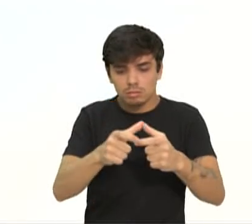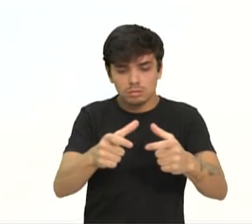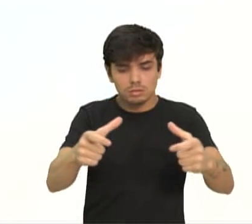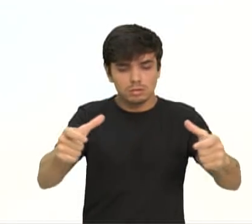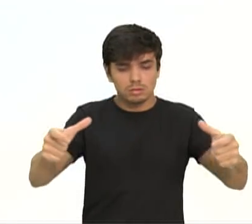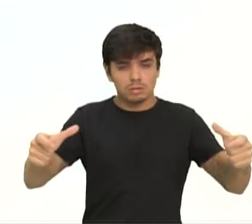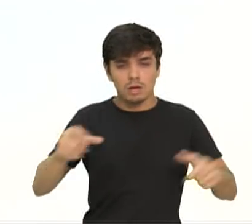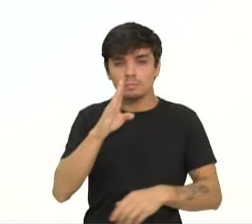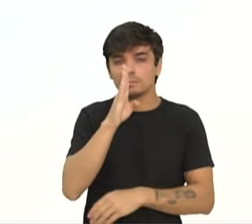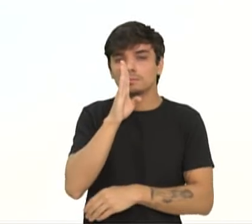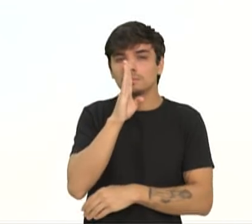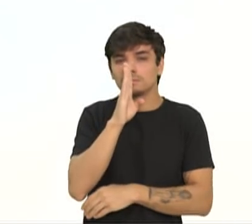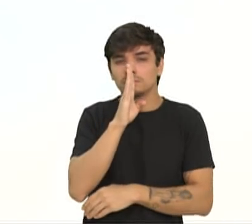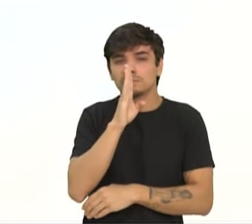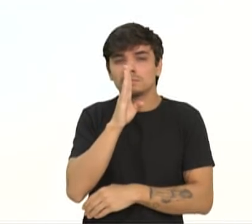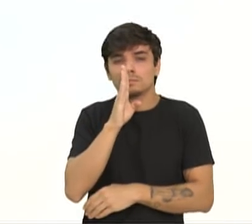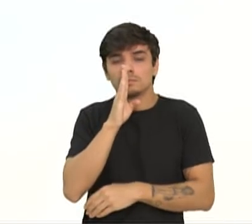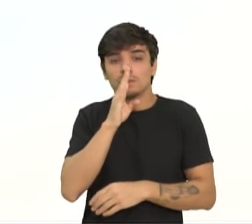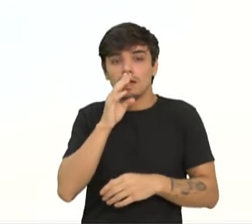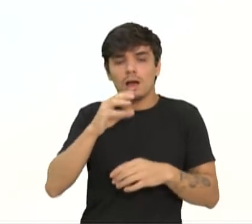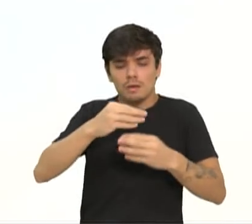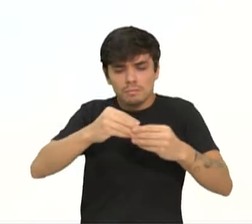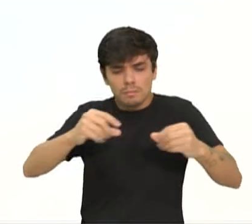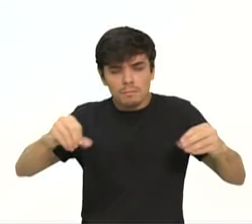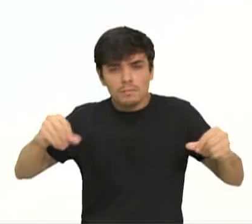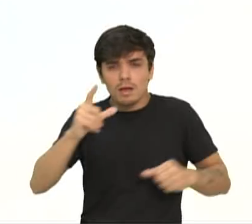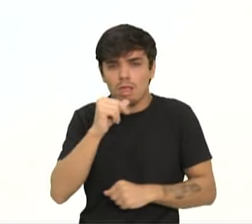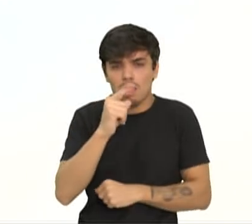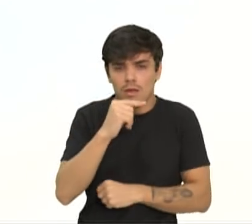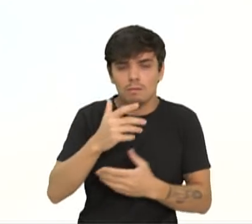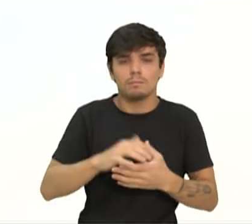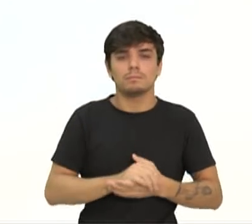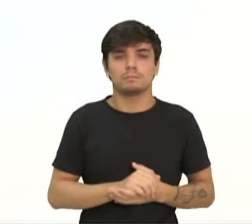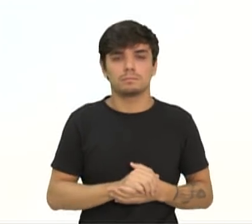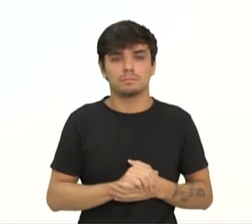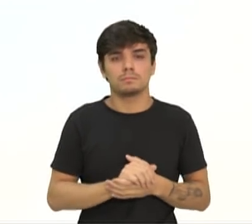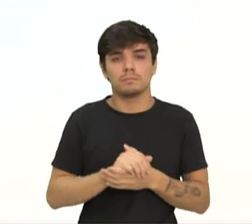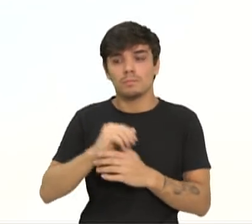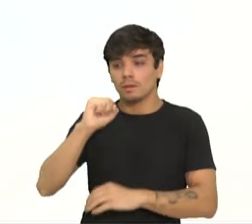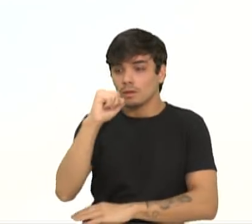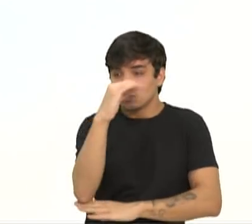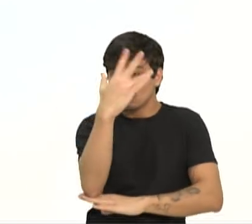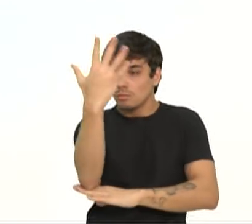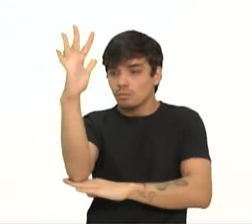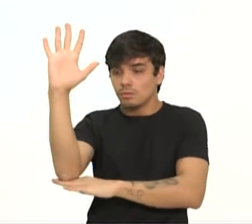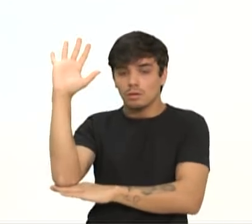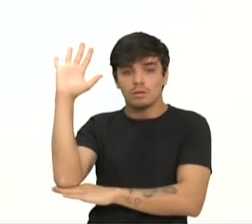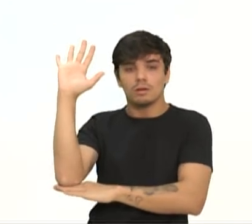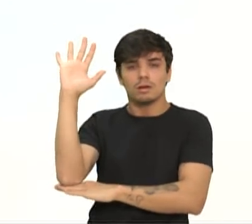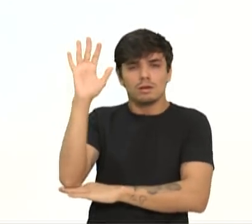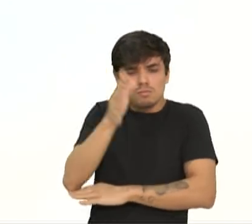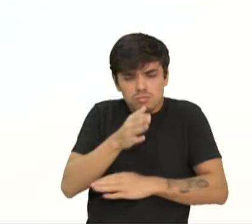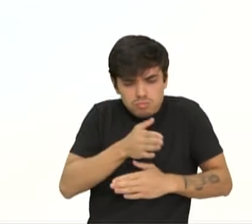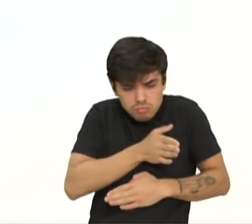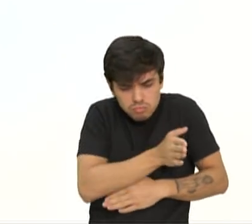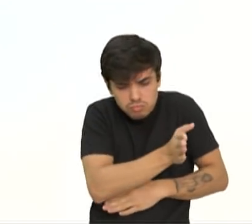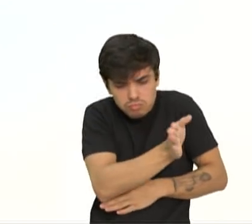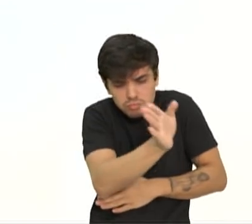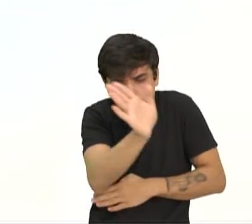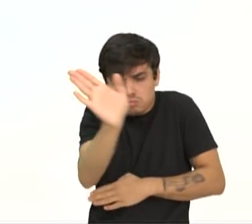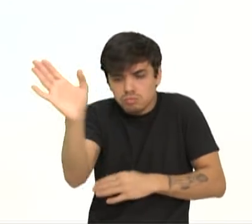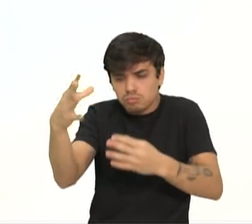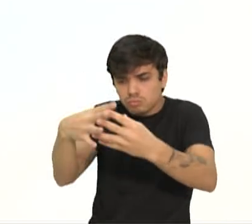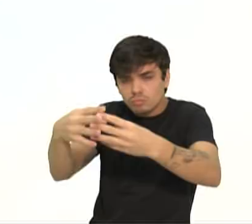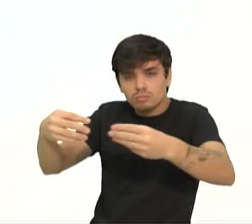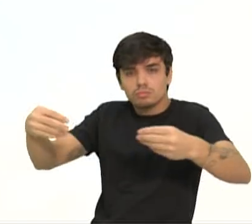águas barrentas. Ao atravessar a fazenda, ele fazia uma grande curva para a direita e desaparecia